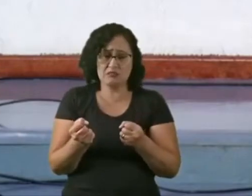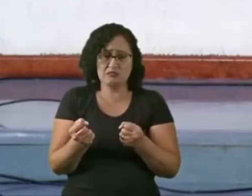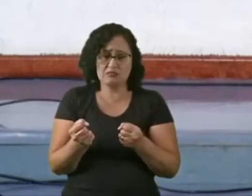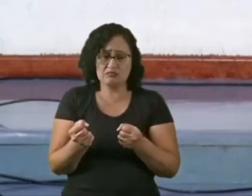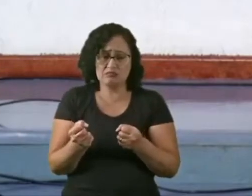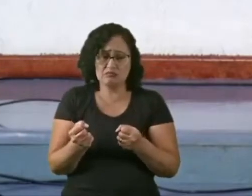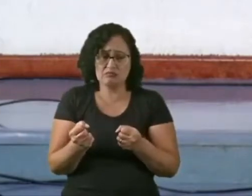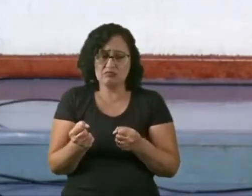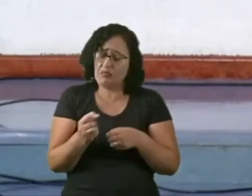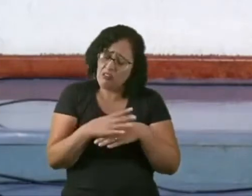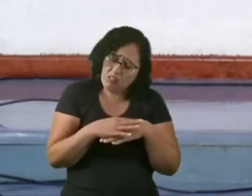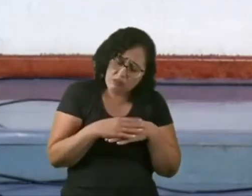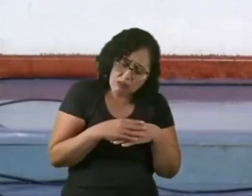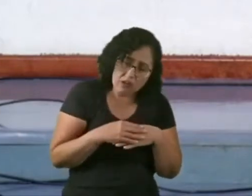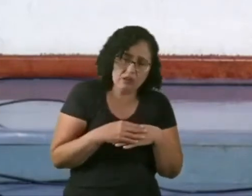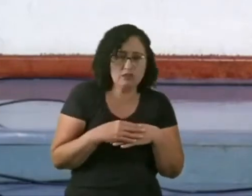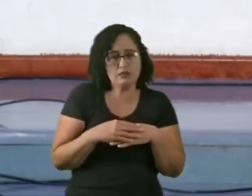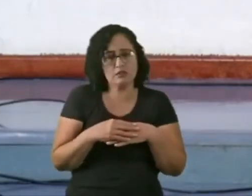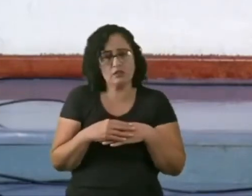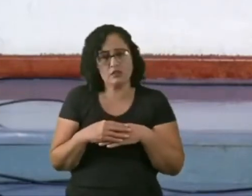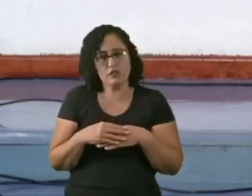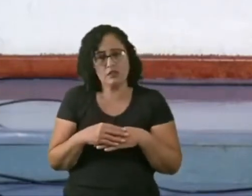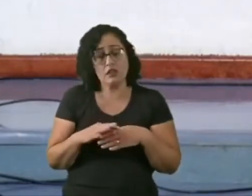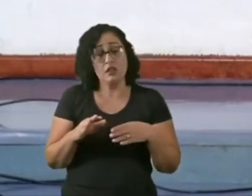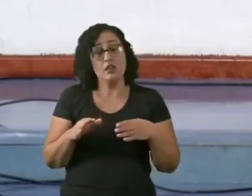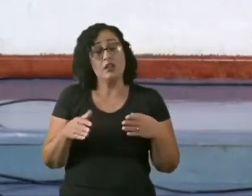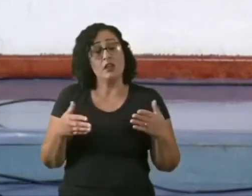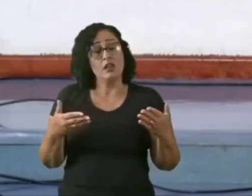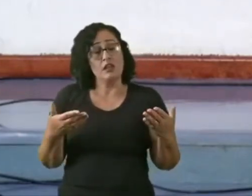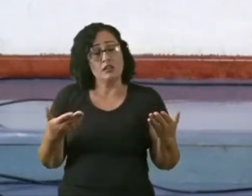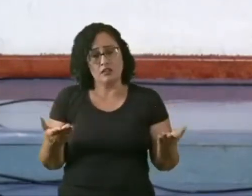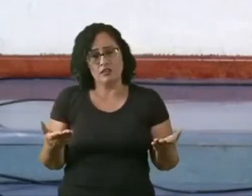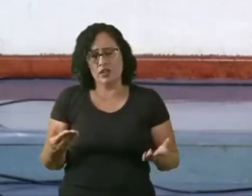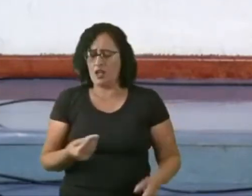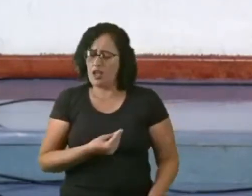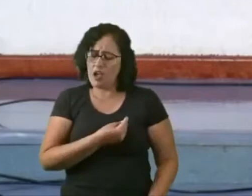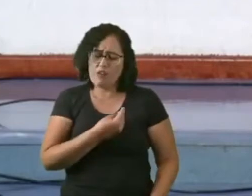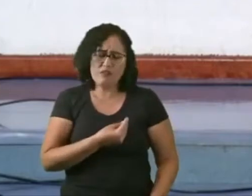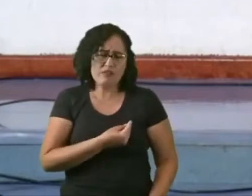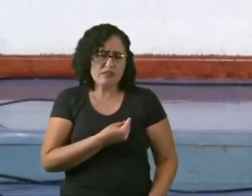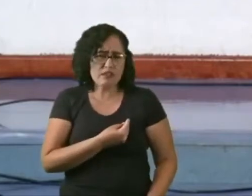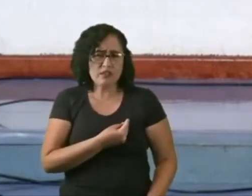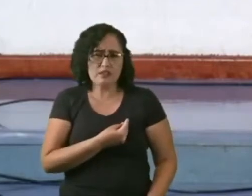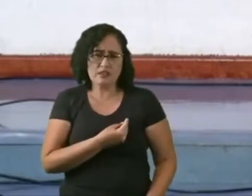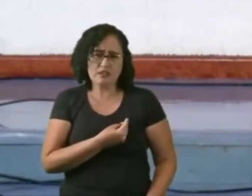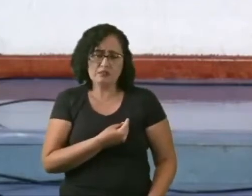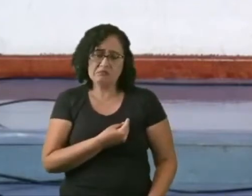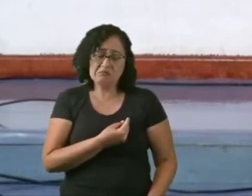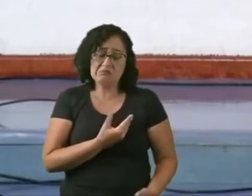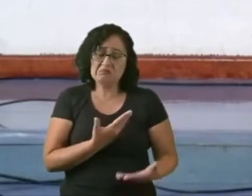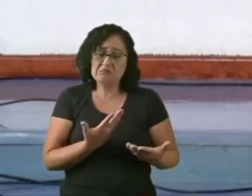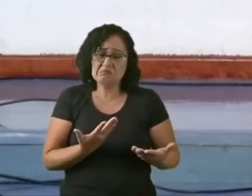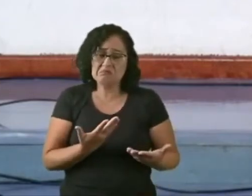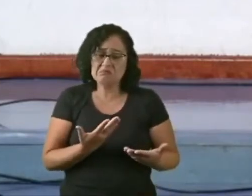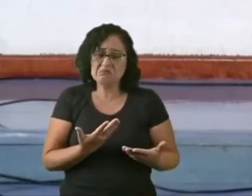óbito, enfim, a vida ela é feita de acontecimentos,